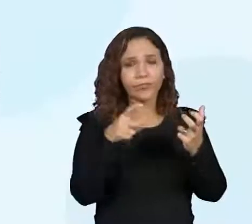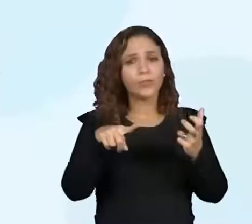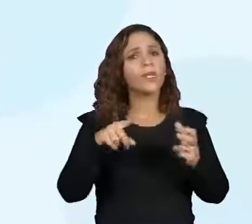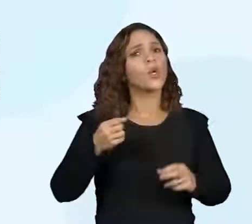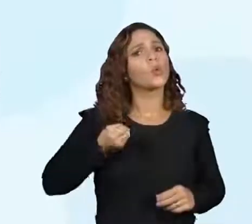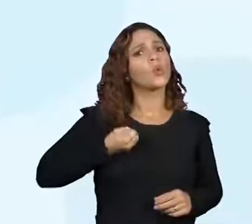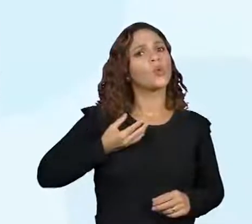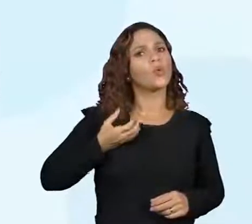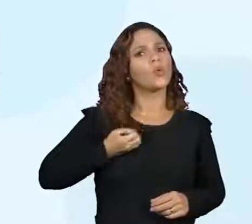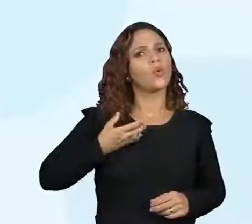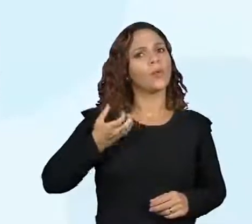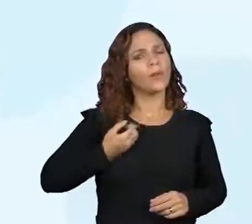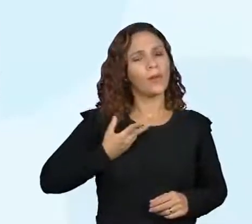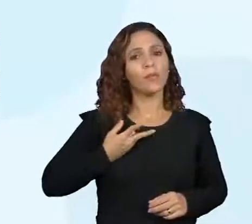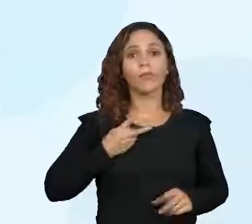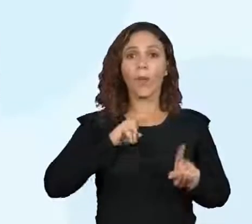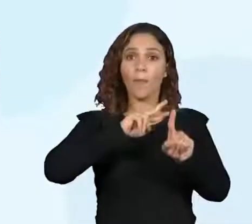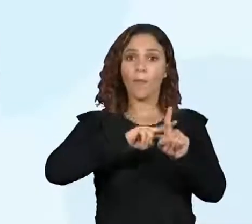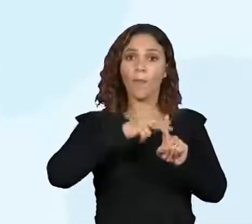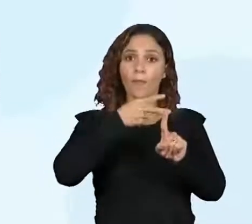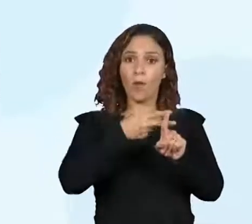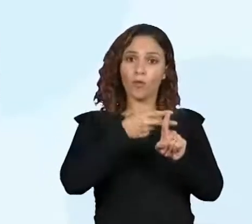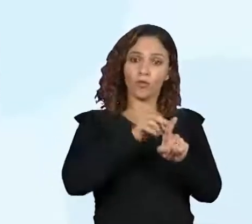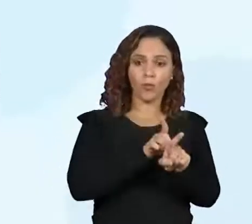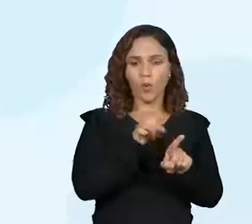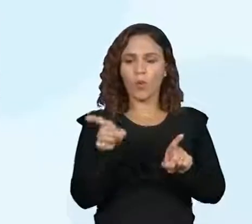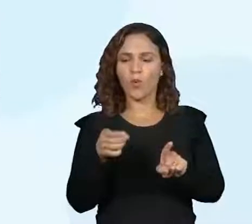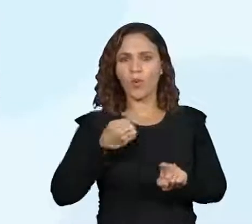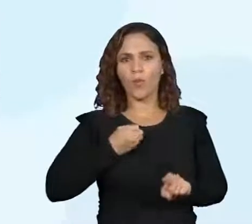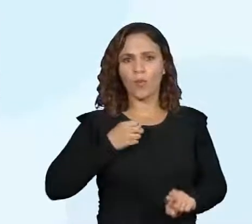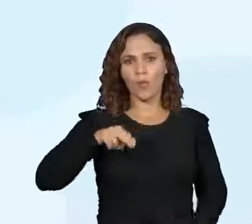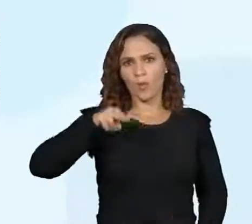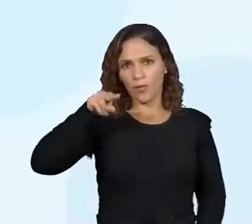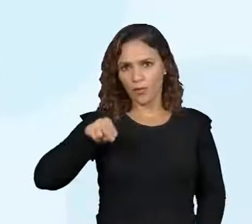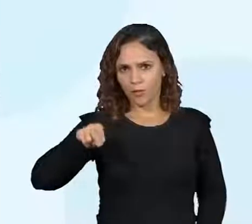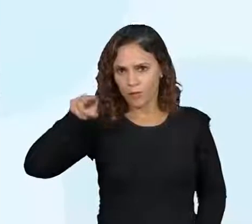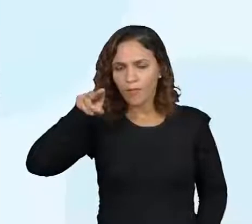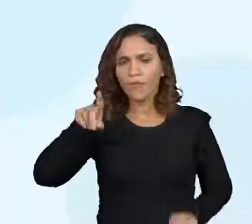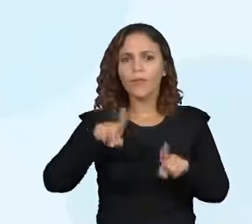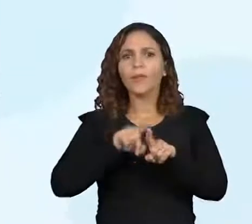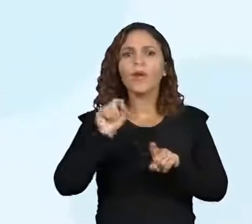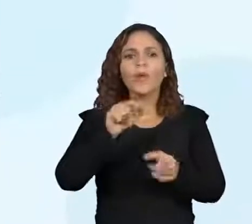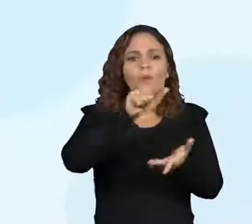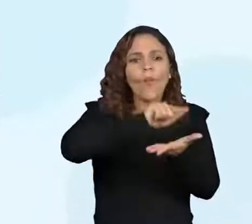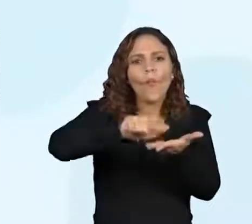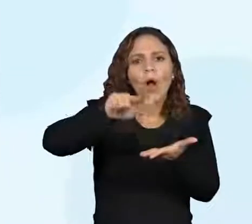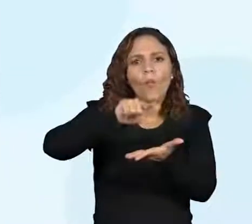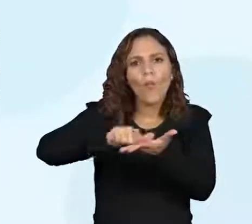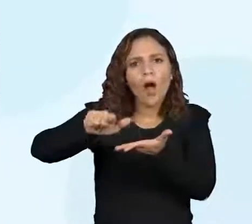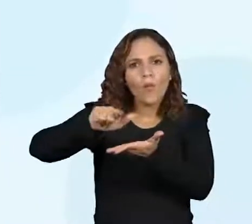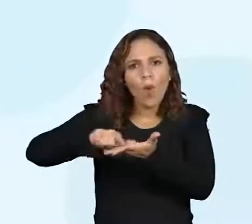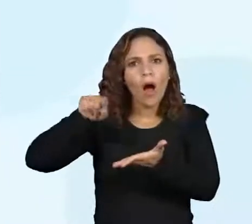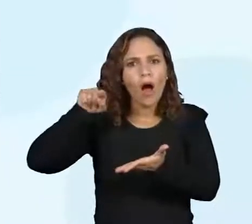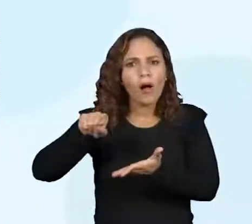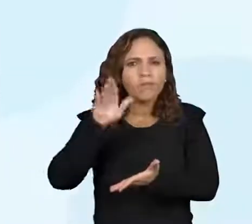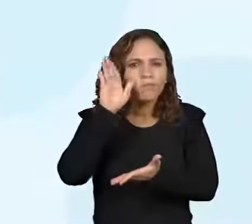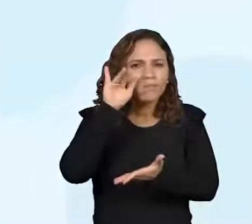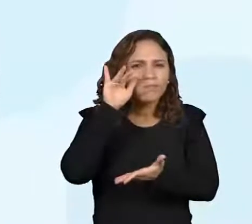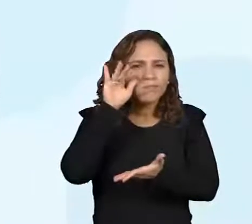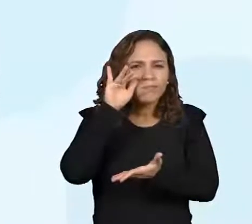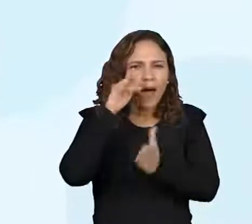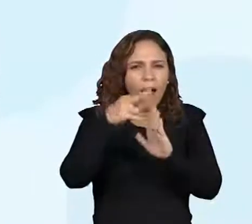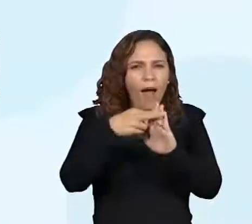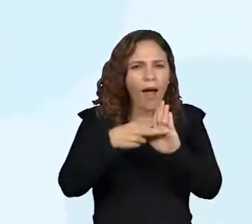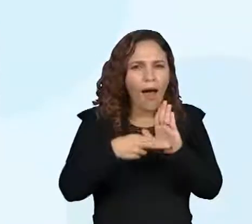números múltiplos de um número natural e vamos completar sequências numéricas a partir da observação de uma